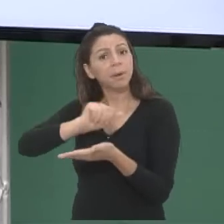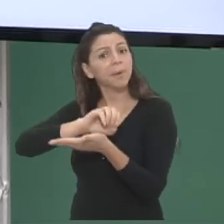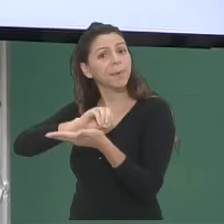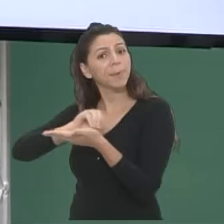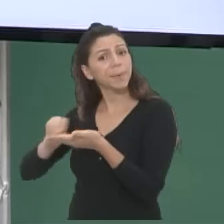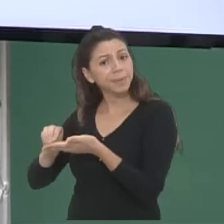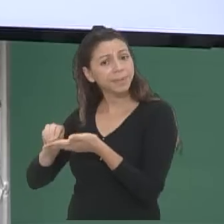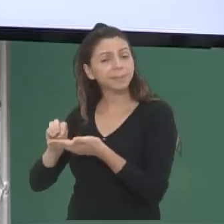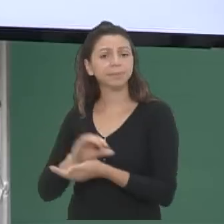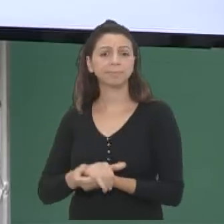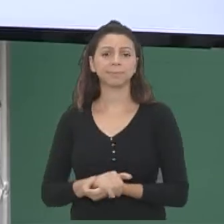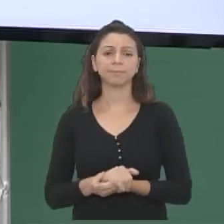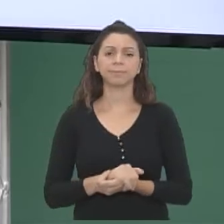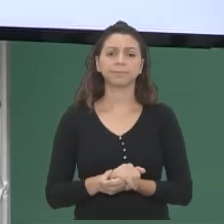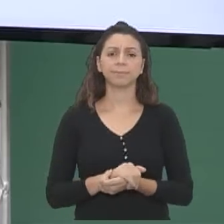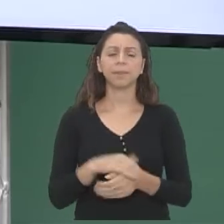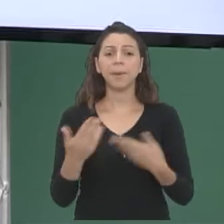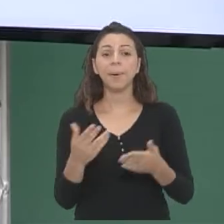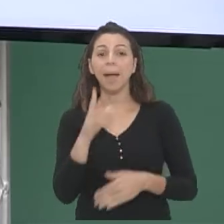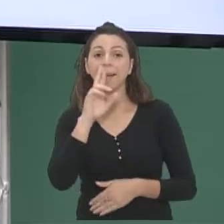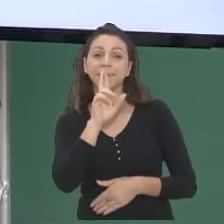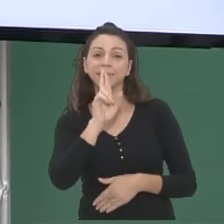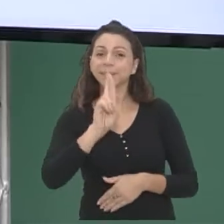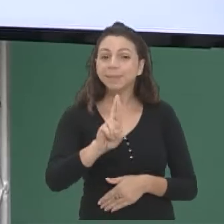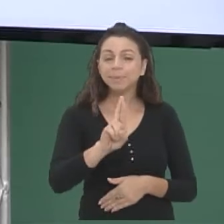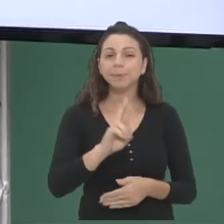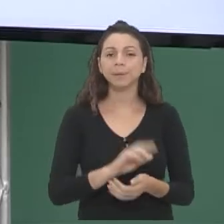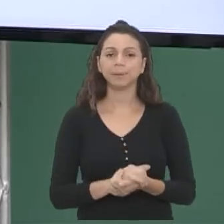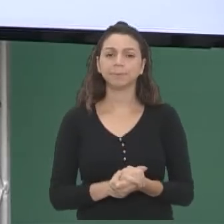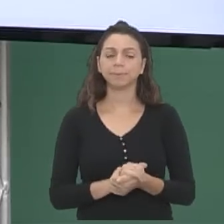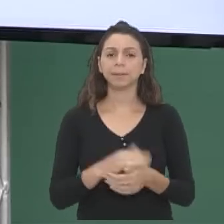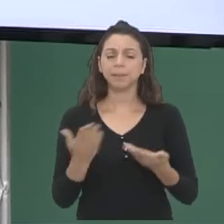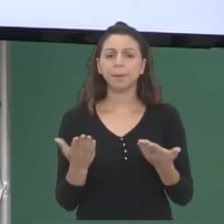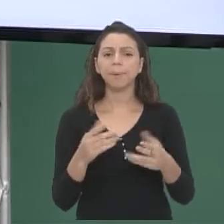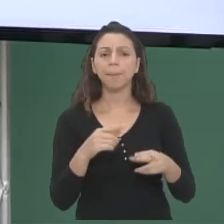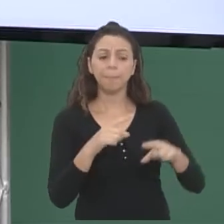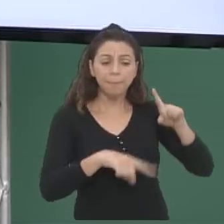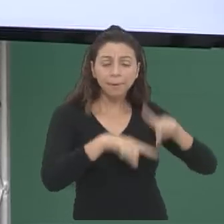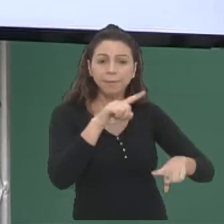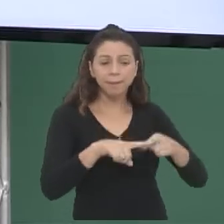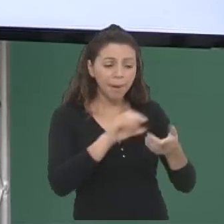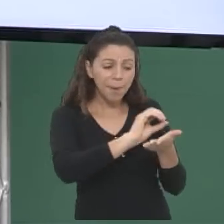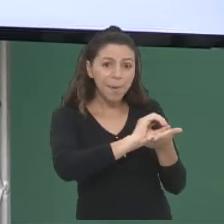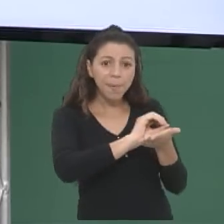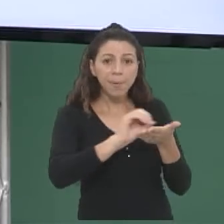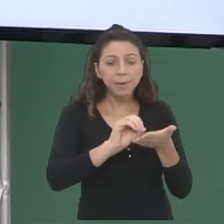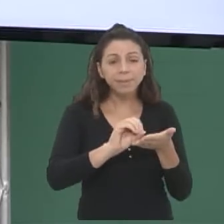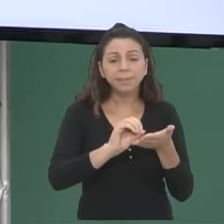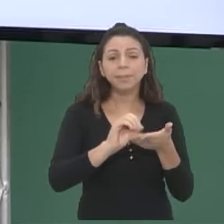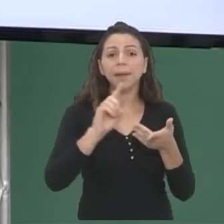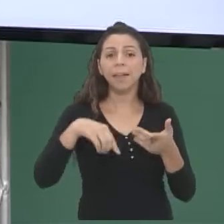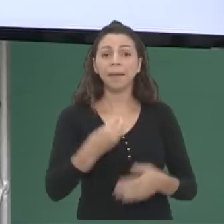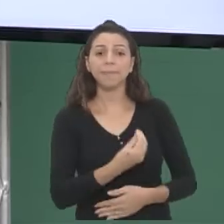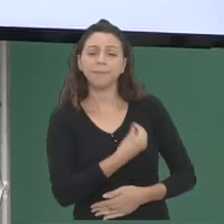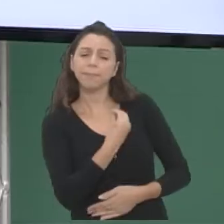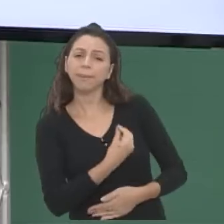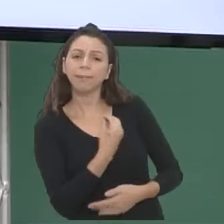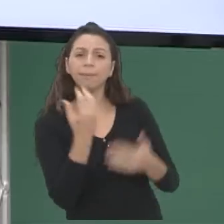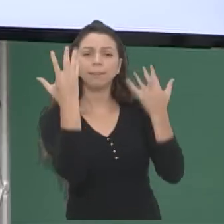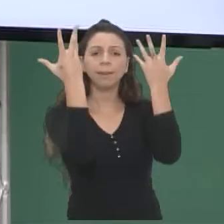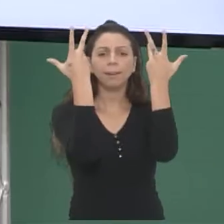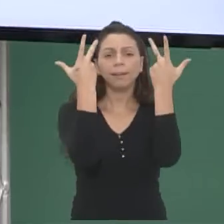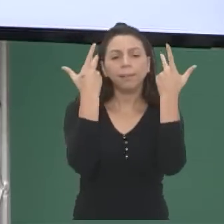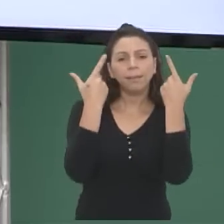são orgânicos. Então vamos ver como que fica a resposta esperada? Materiais orgânicos são quem? Os seres vivos, os animais,